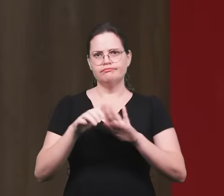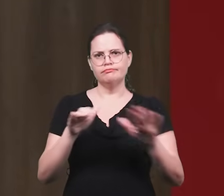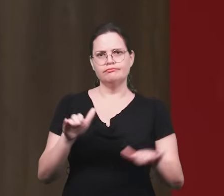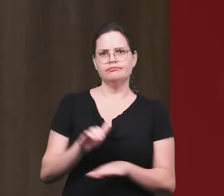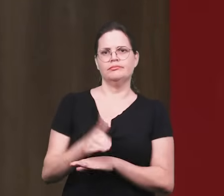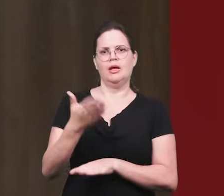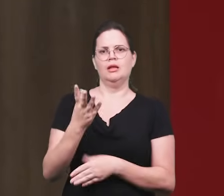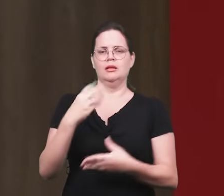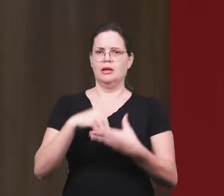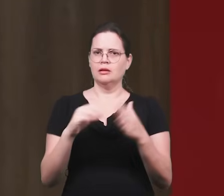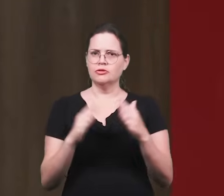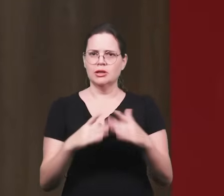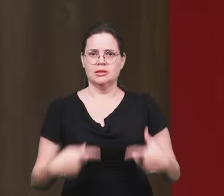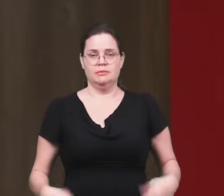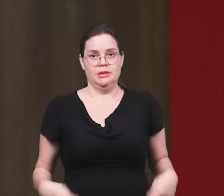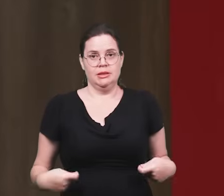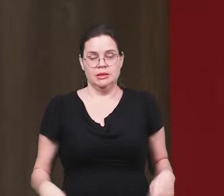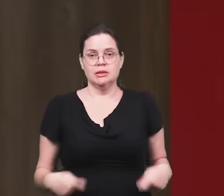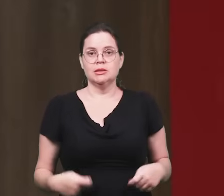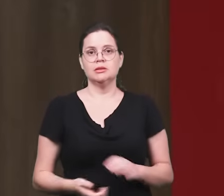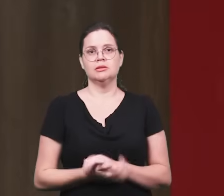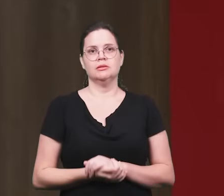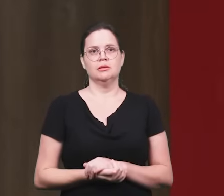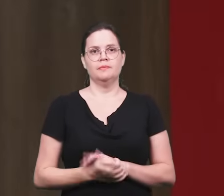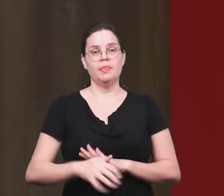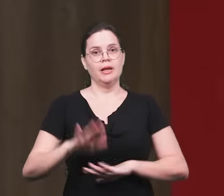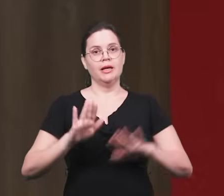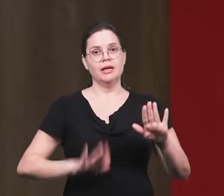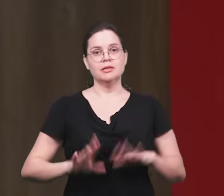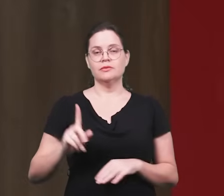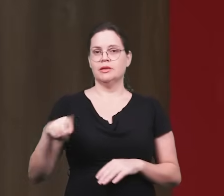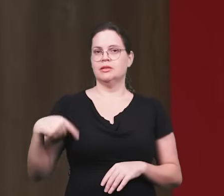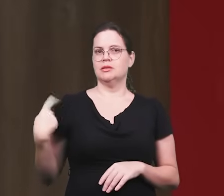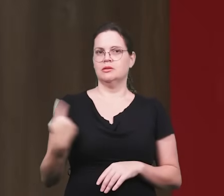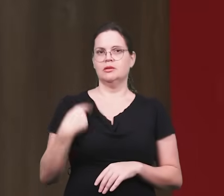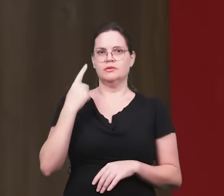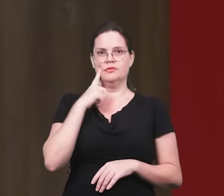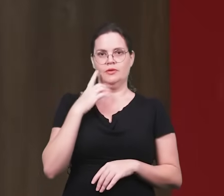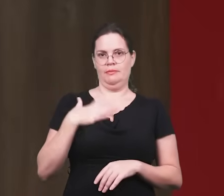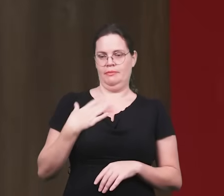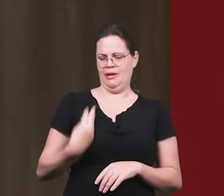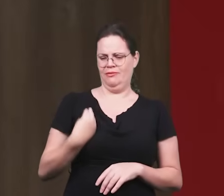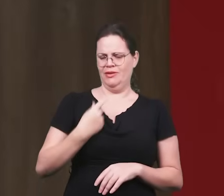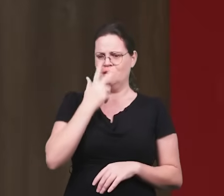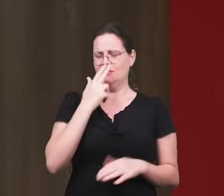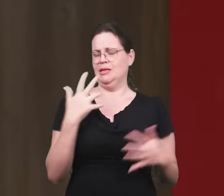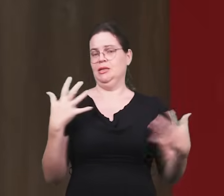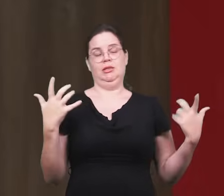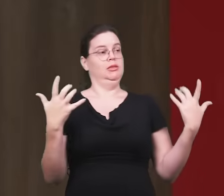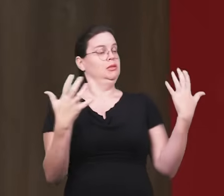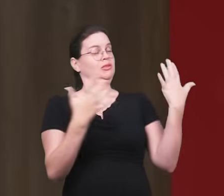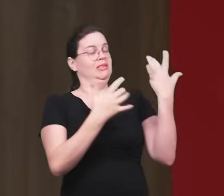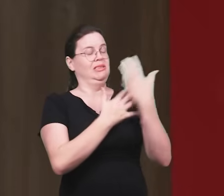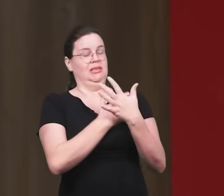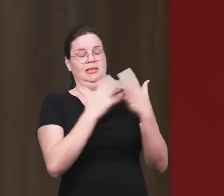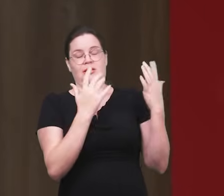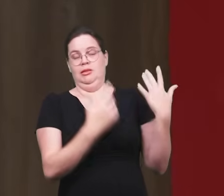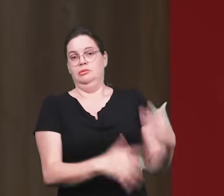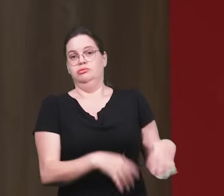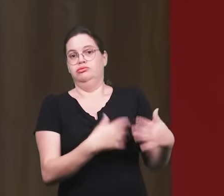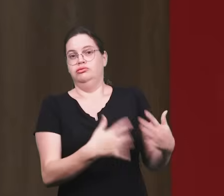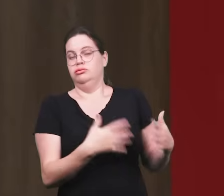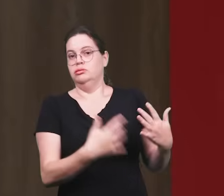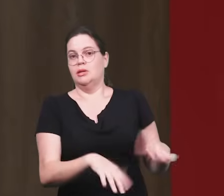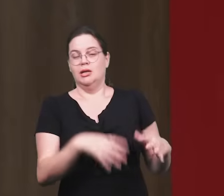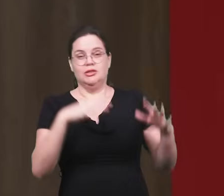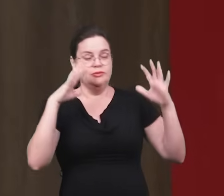da nossa casa. E aí nós vemos que às vezes, né, a nossa vida está embolada, um emaranhado de lã. Às vezes